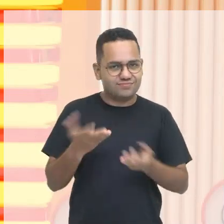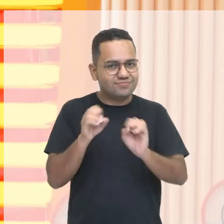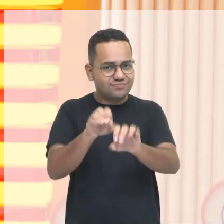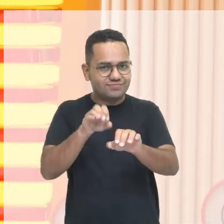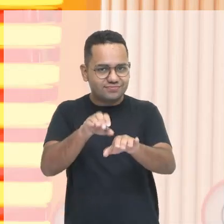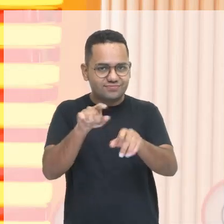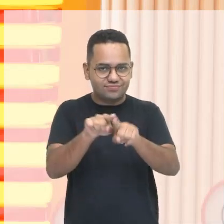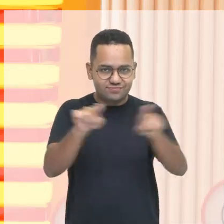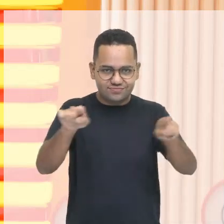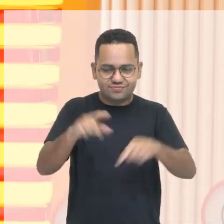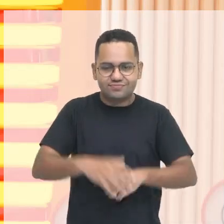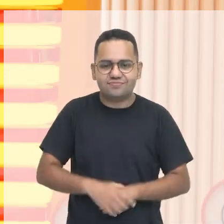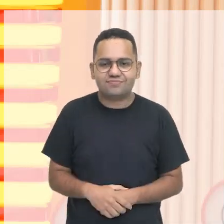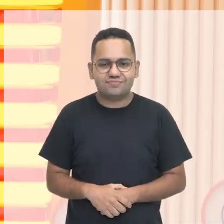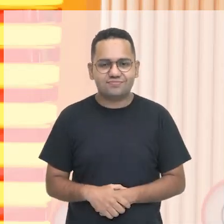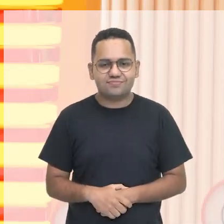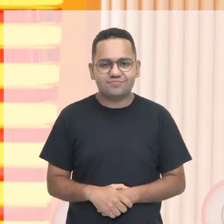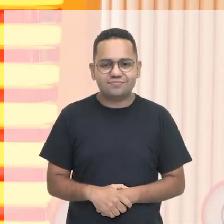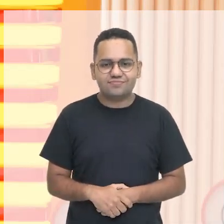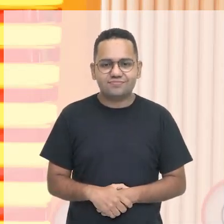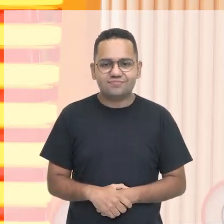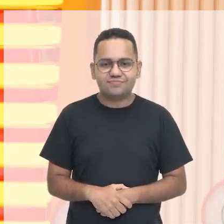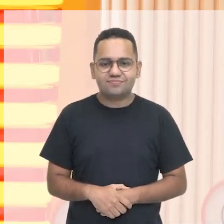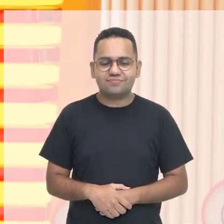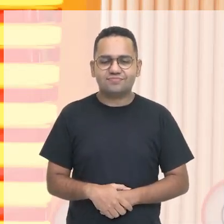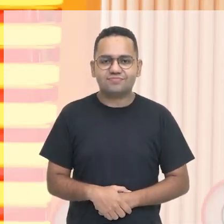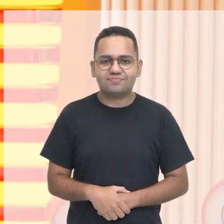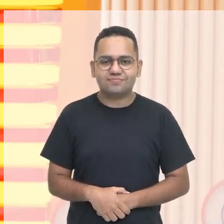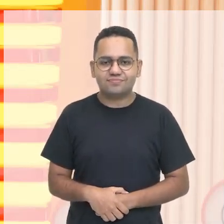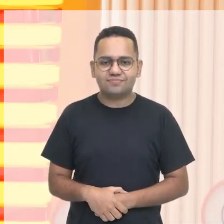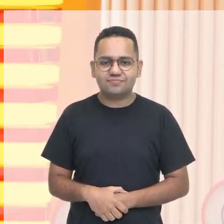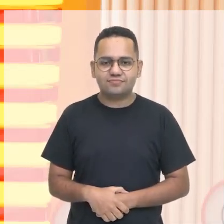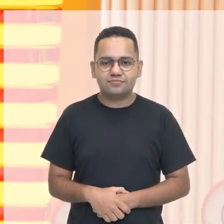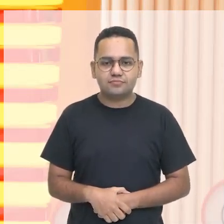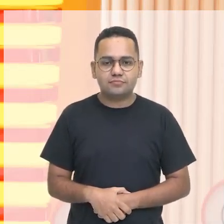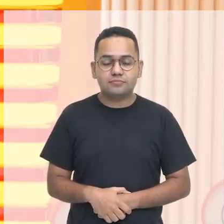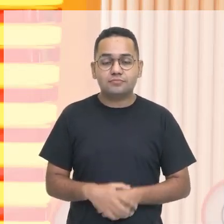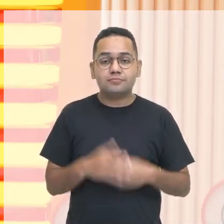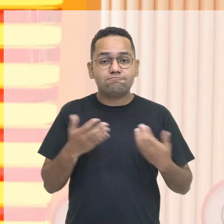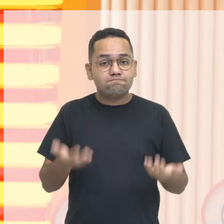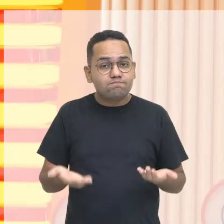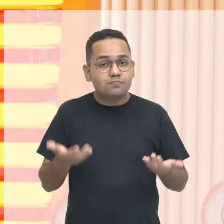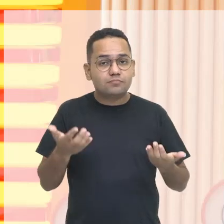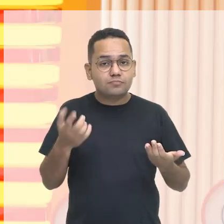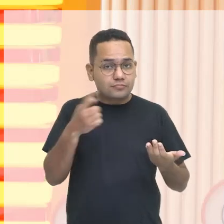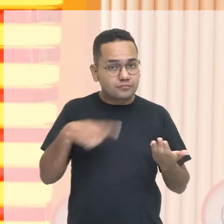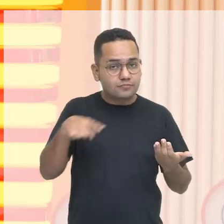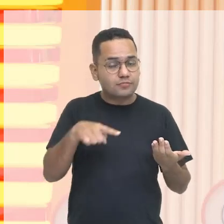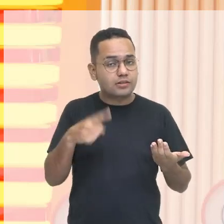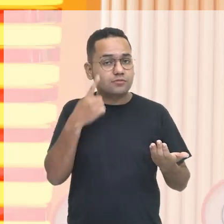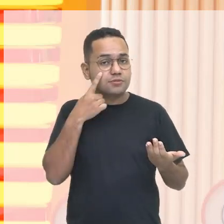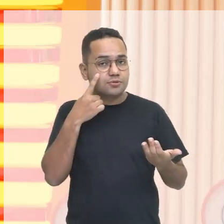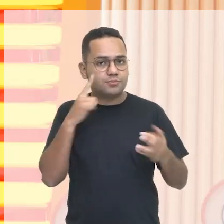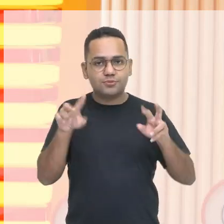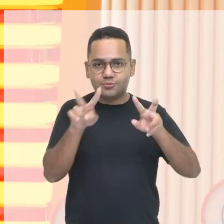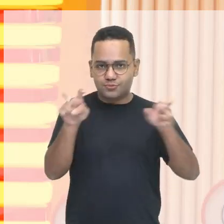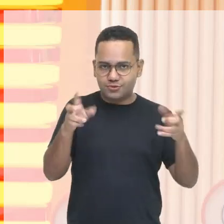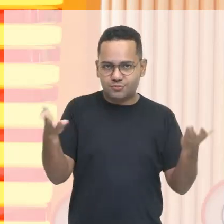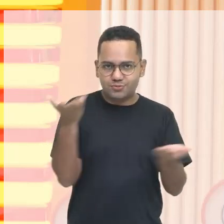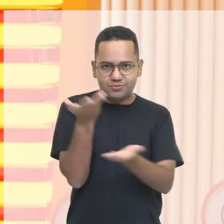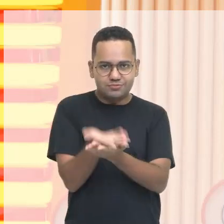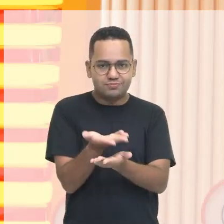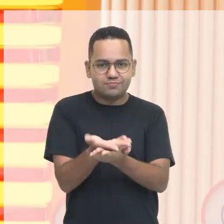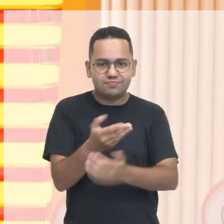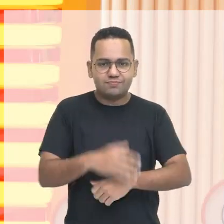para a gente continuar a nossa viagem pela história. Para a gente iniciar então, eu quero convidar você a verificar o nosso objeto